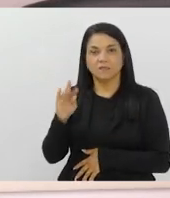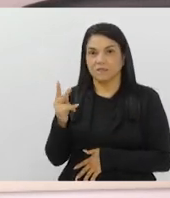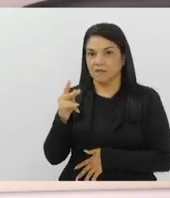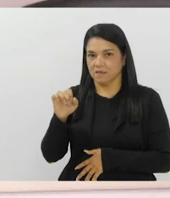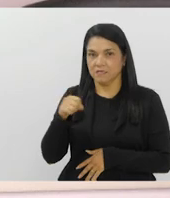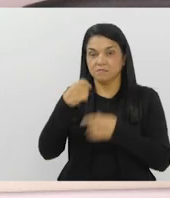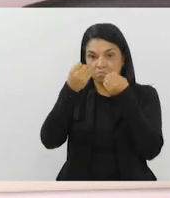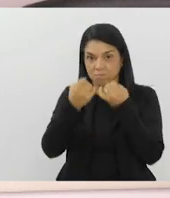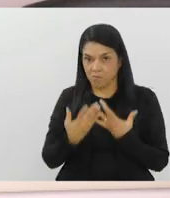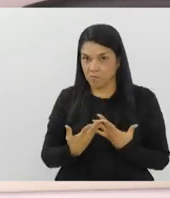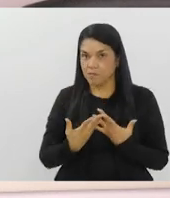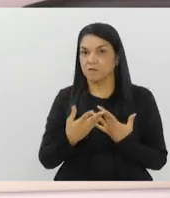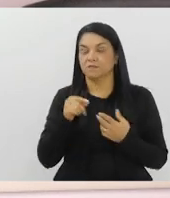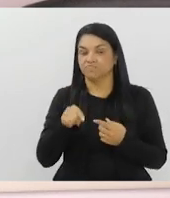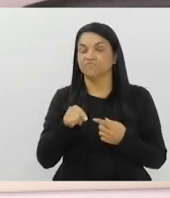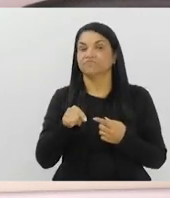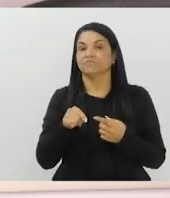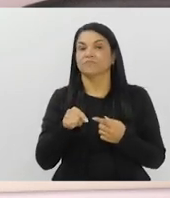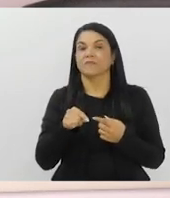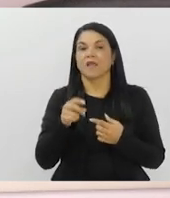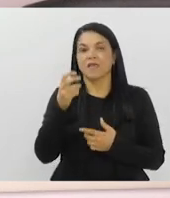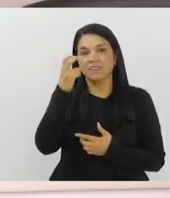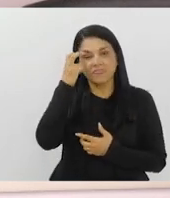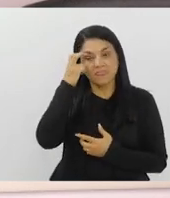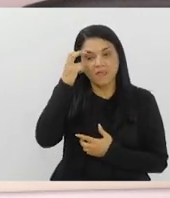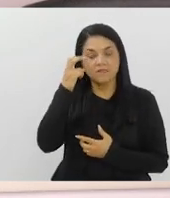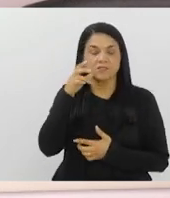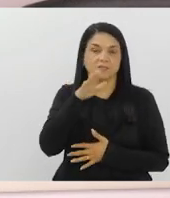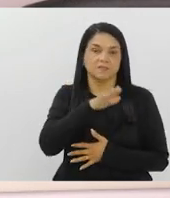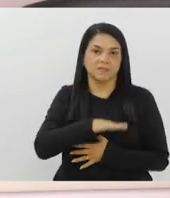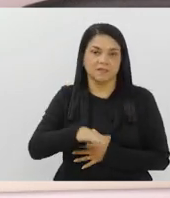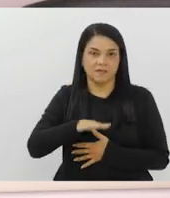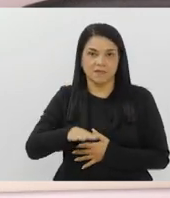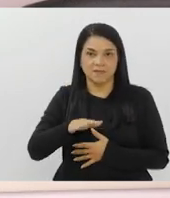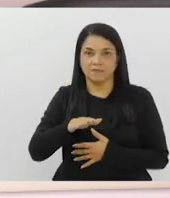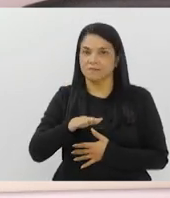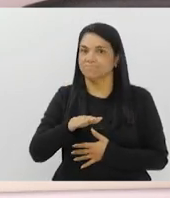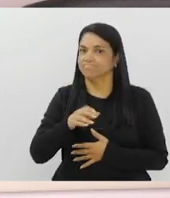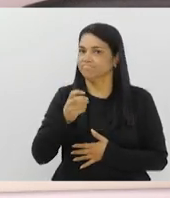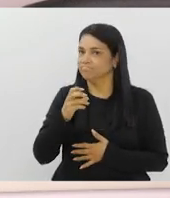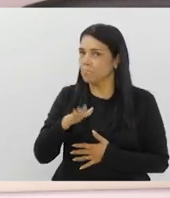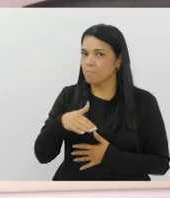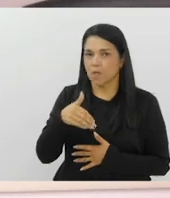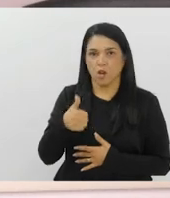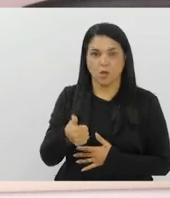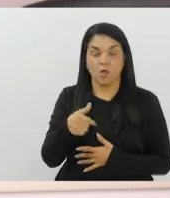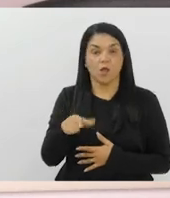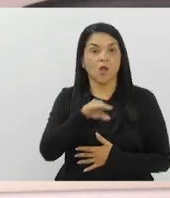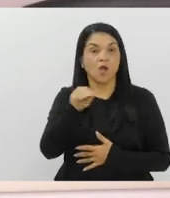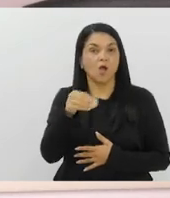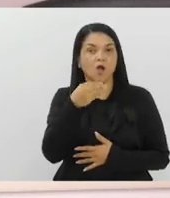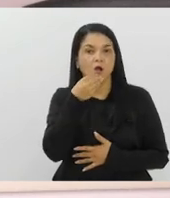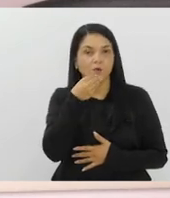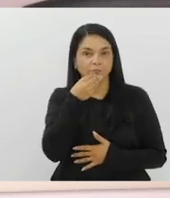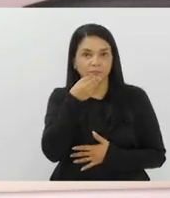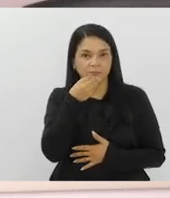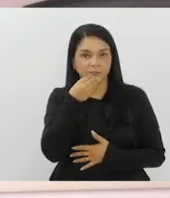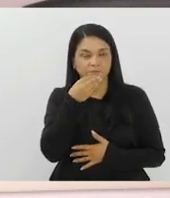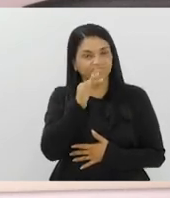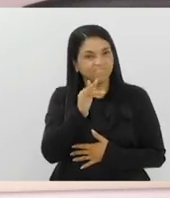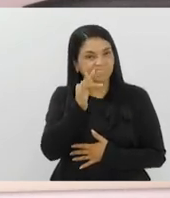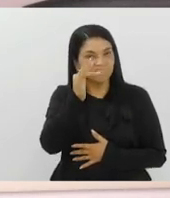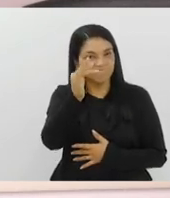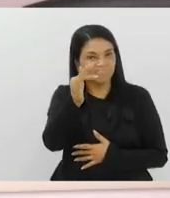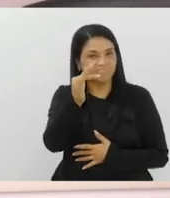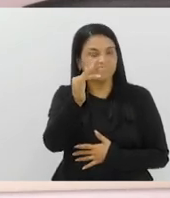isso. Esse coeficiente de inteligência dessa criança vai ser maior. Essa criança ela tem oportunidade de futuramente